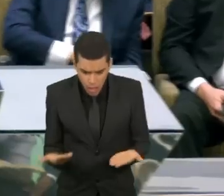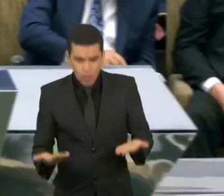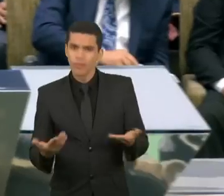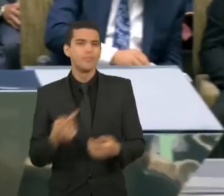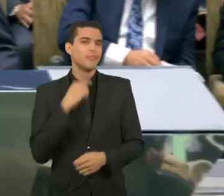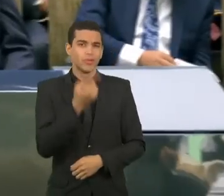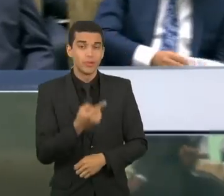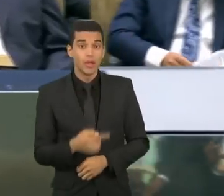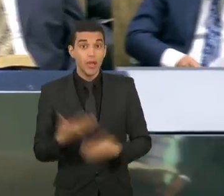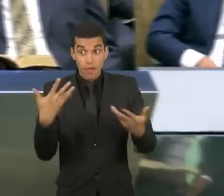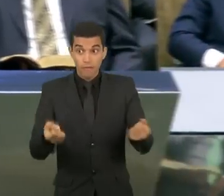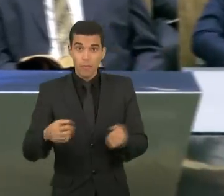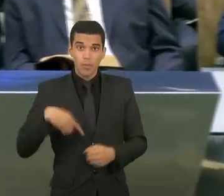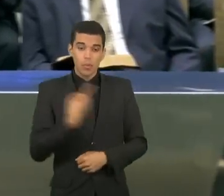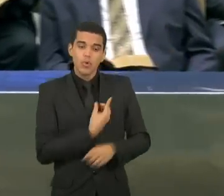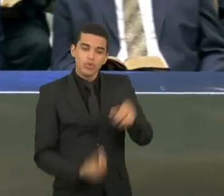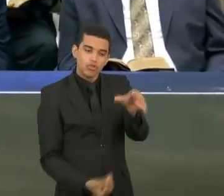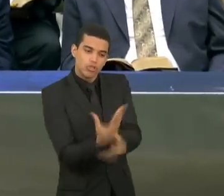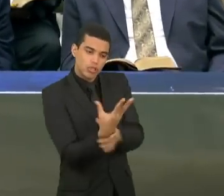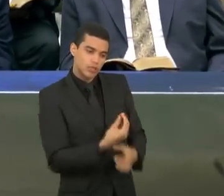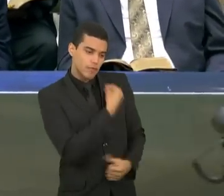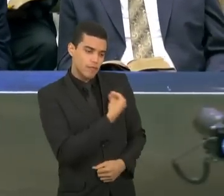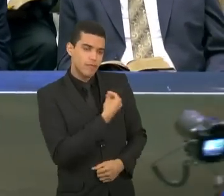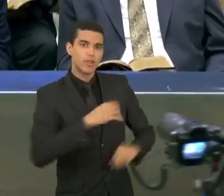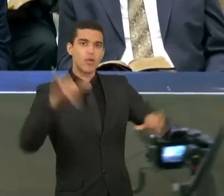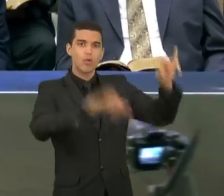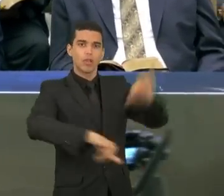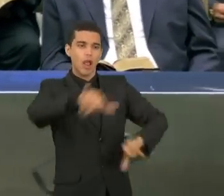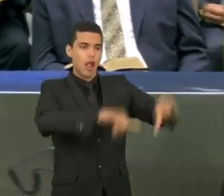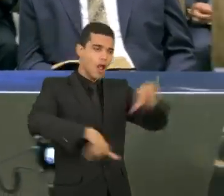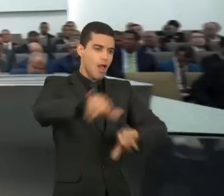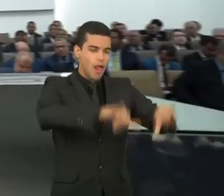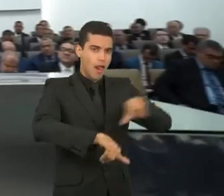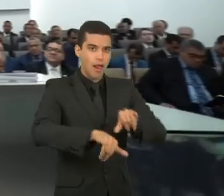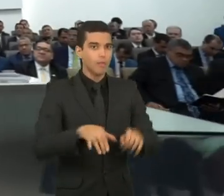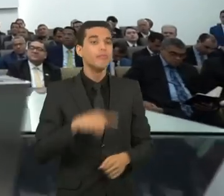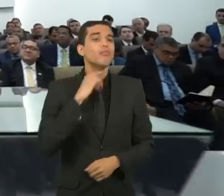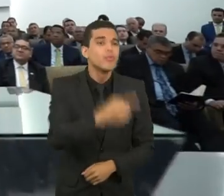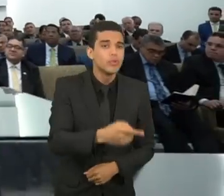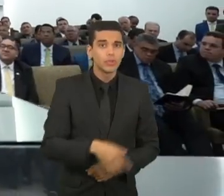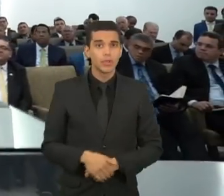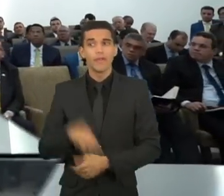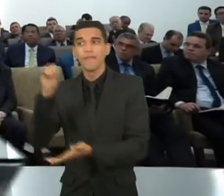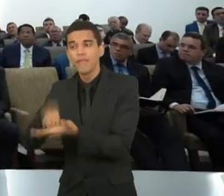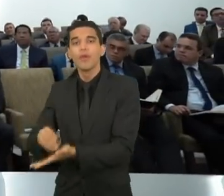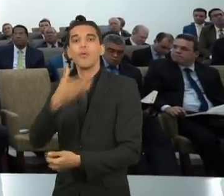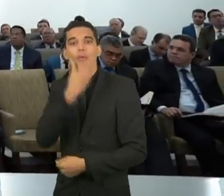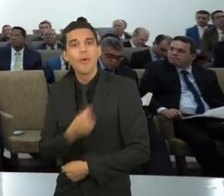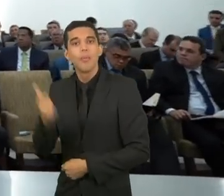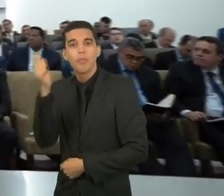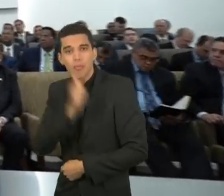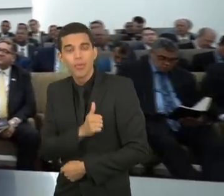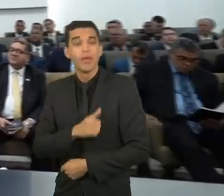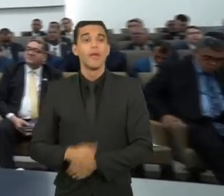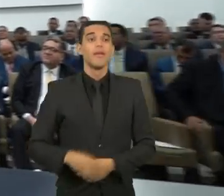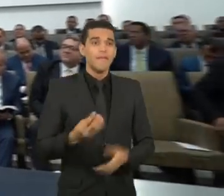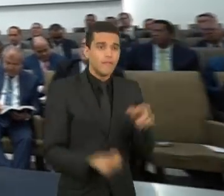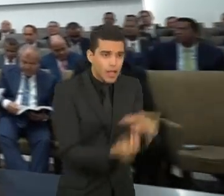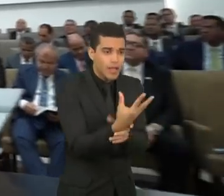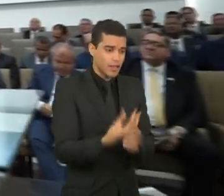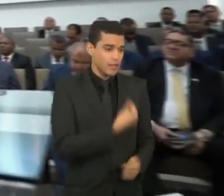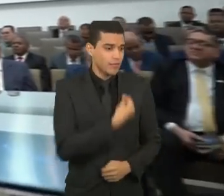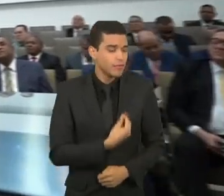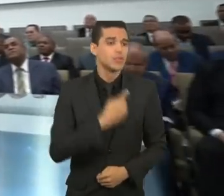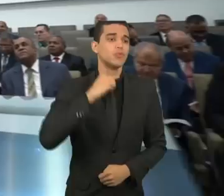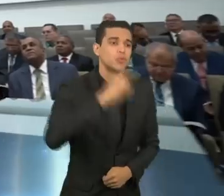criar vida no laboratório. Não consegue. Vida sem um gameta masculino e feminino. Não consegue. Vida sem um DNA humano. Não